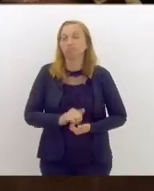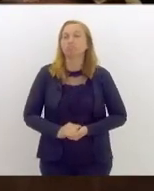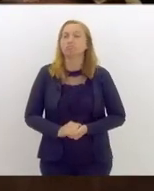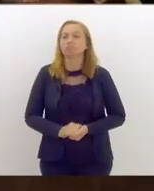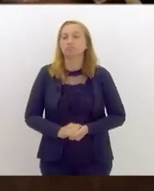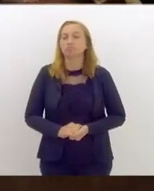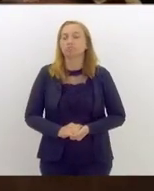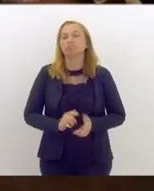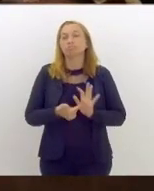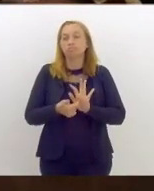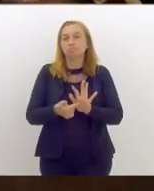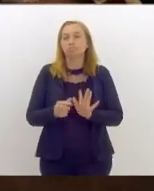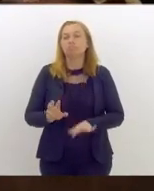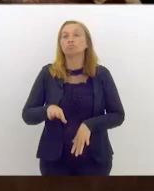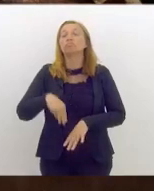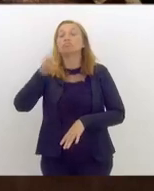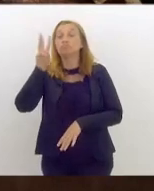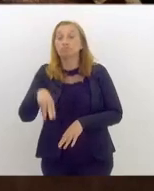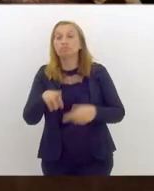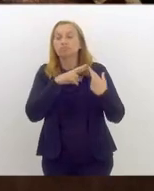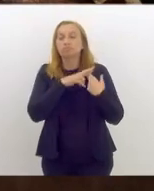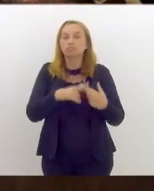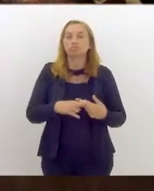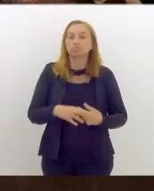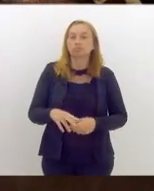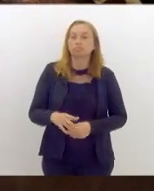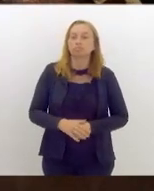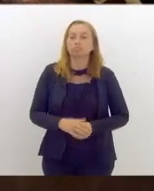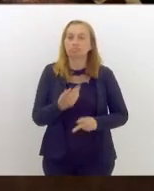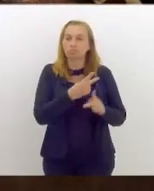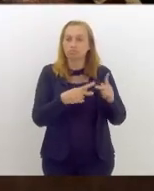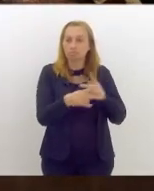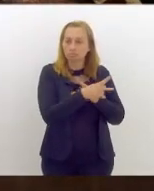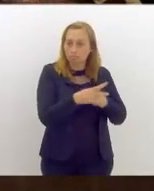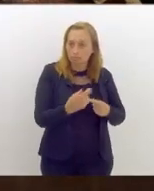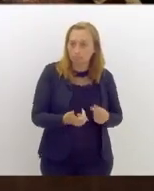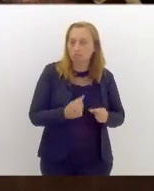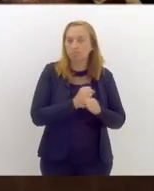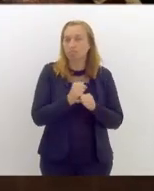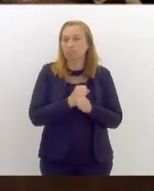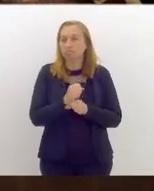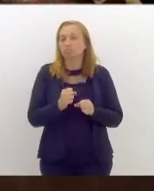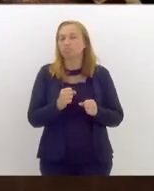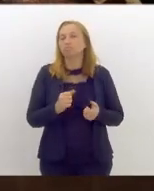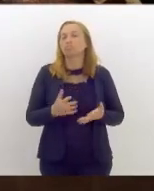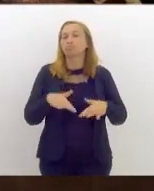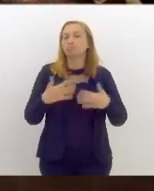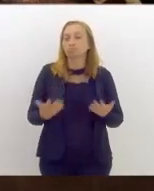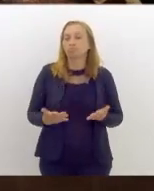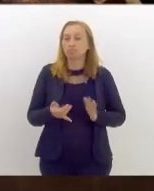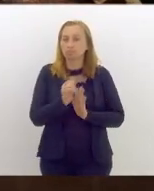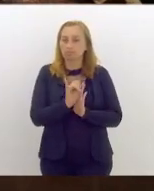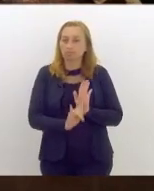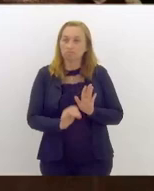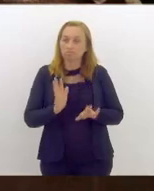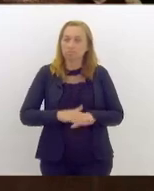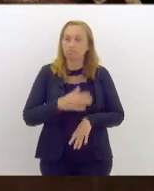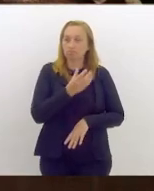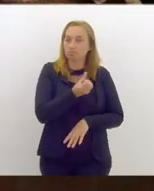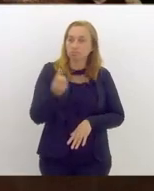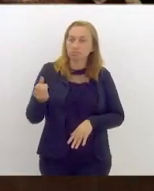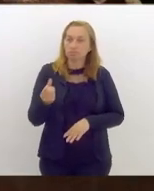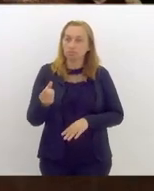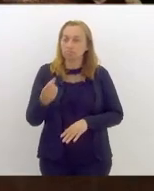e mostra quem são os responsáveis por aquilo o rio previdência foi dilapidado durante anos então um relatório com mais de 600